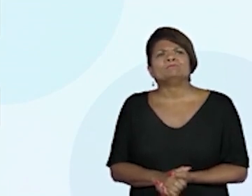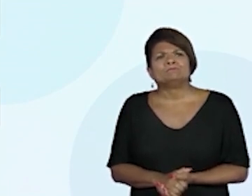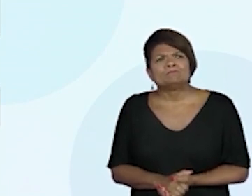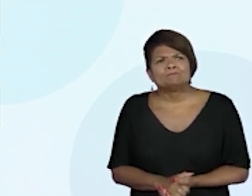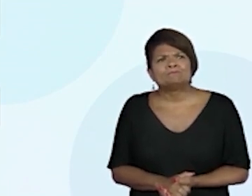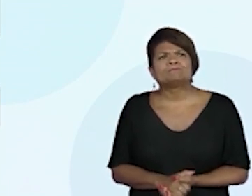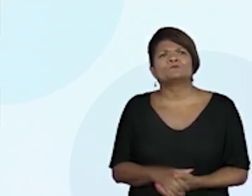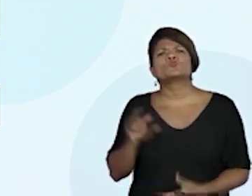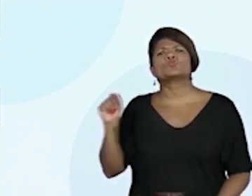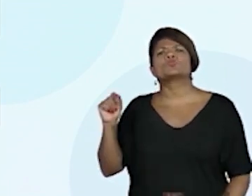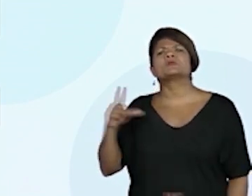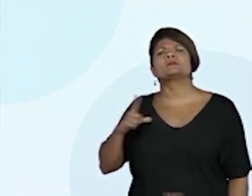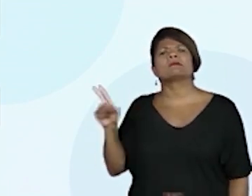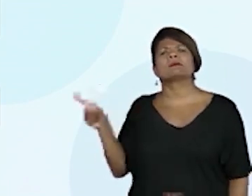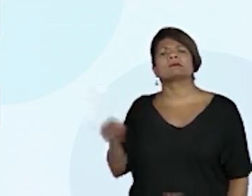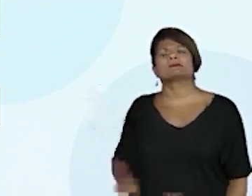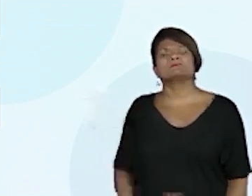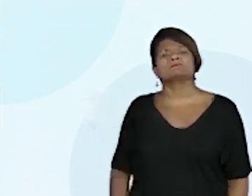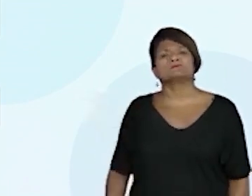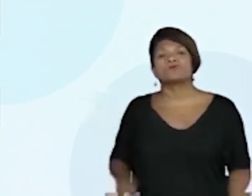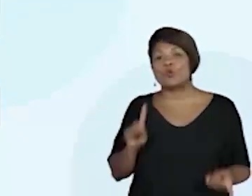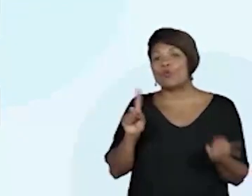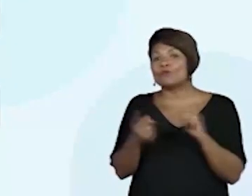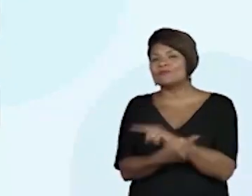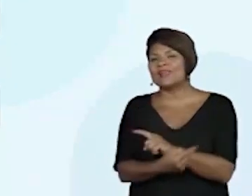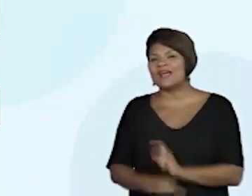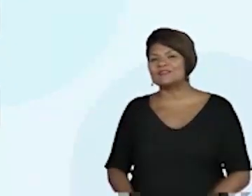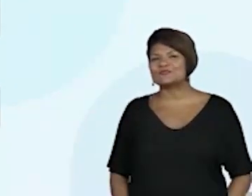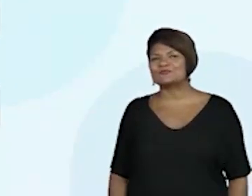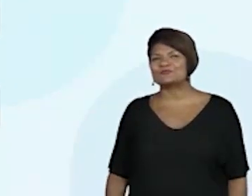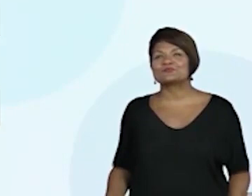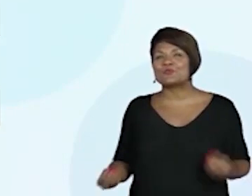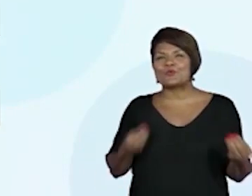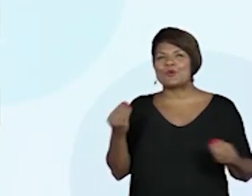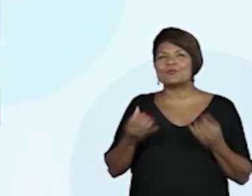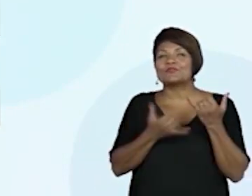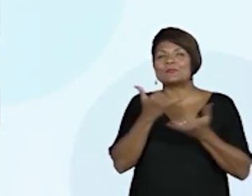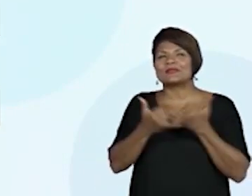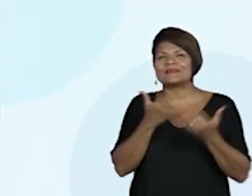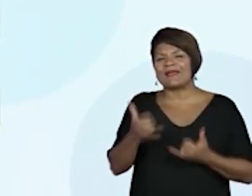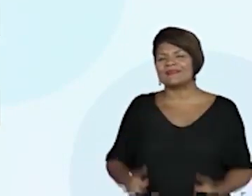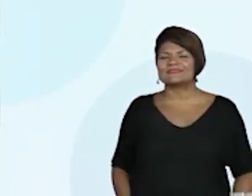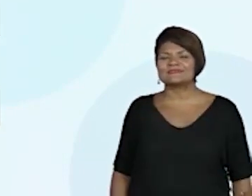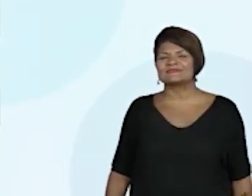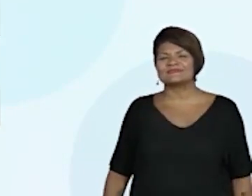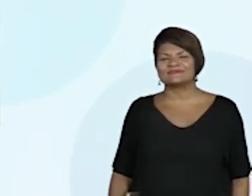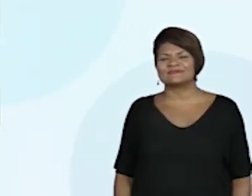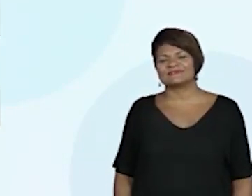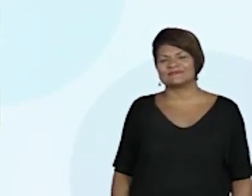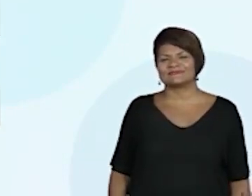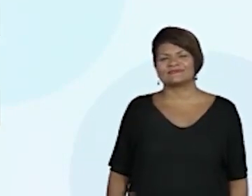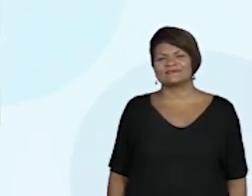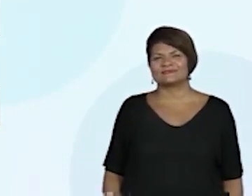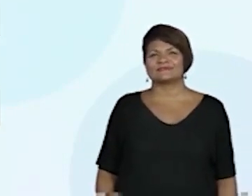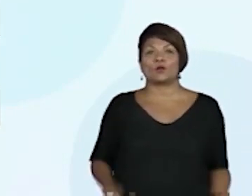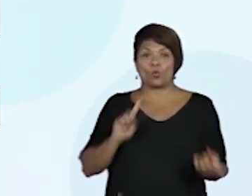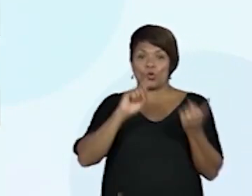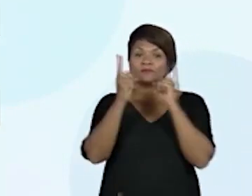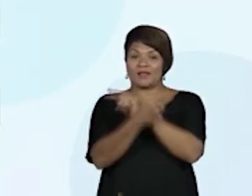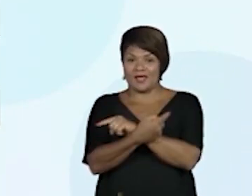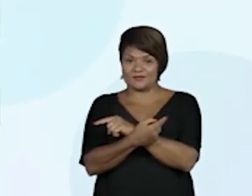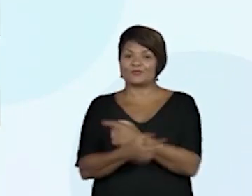a gente tem por aqui? Como que a gente pode brincar desse negócio de compor cartelas, e decompor? Com aquelas com essas